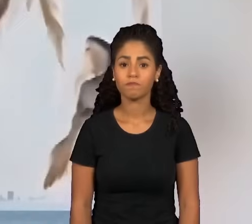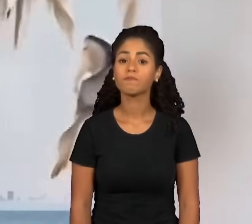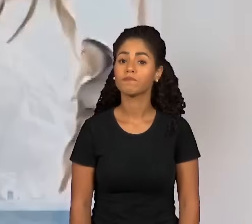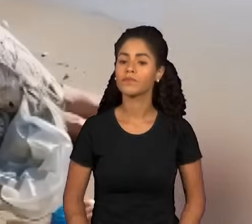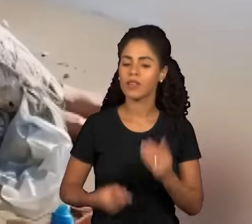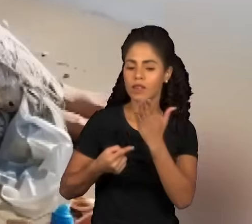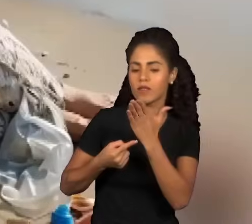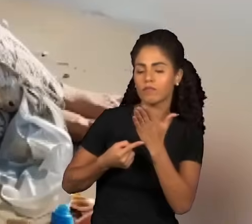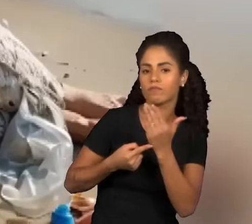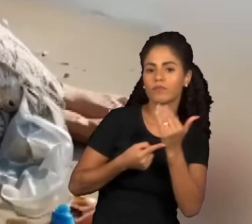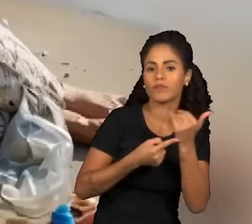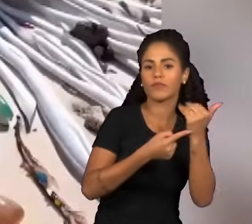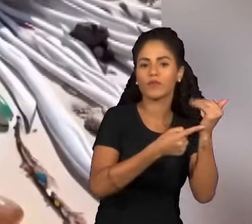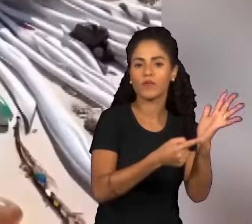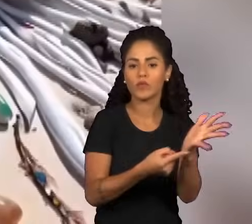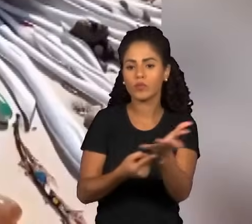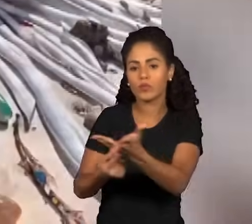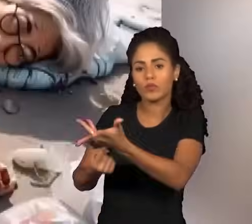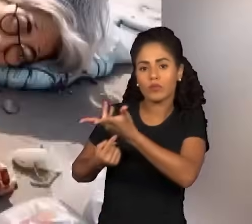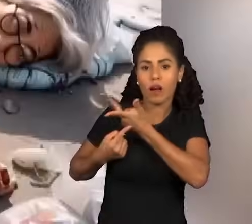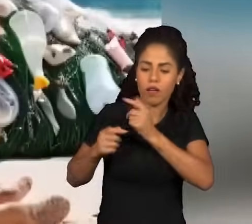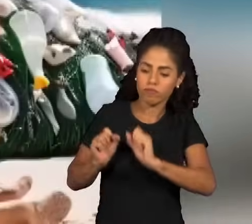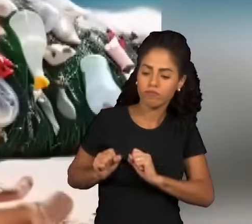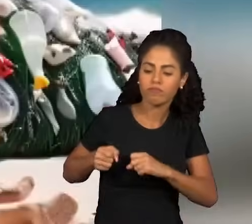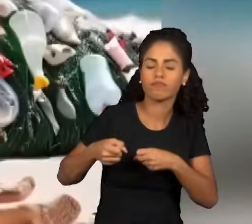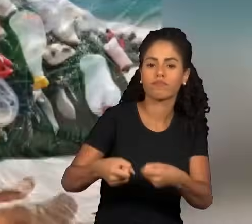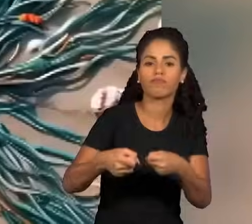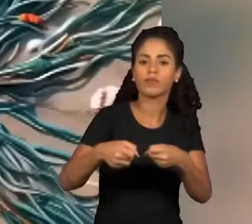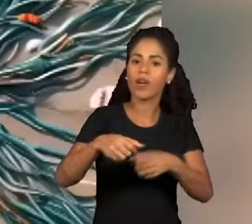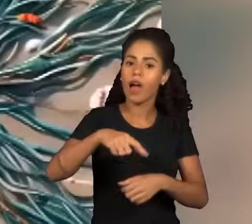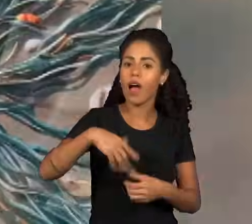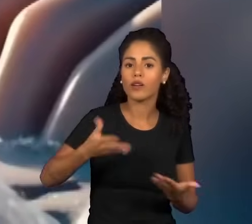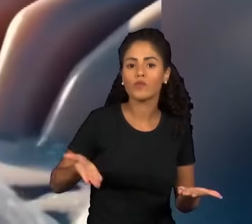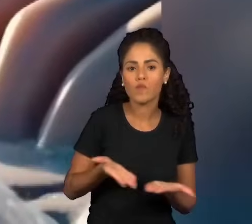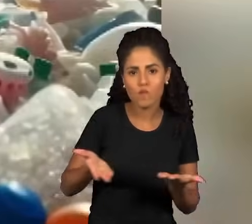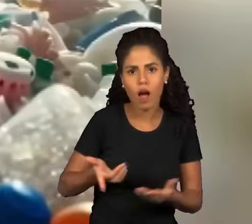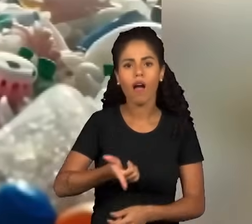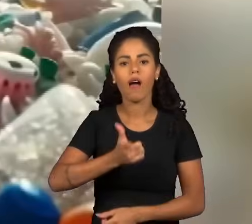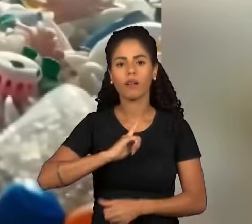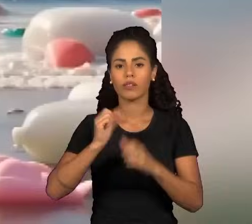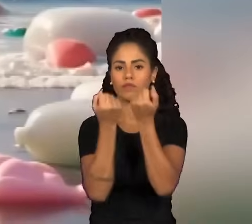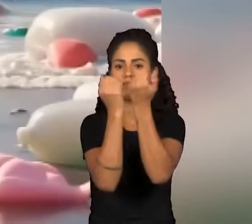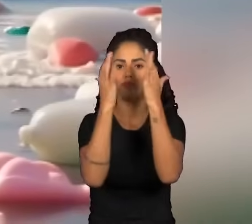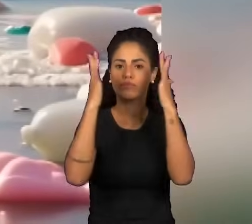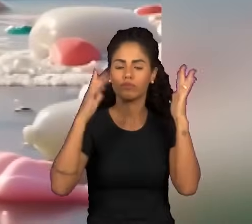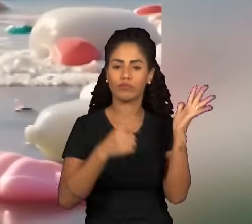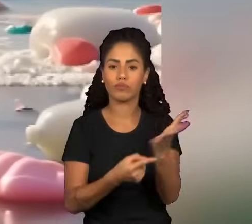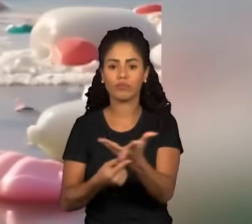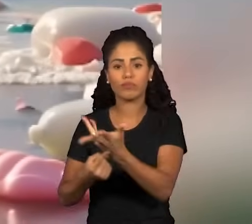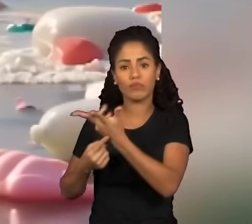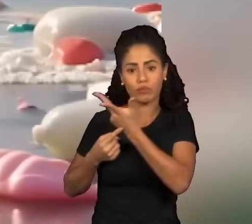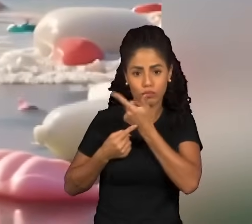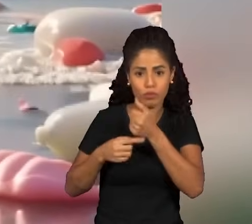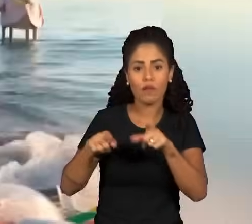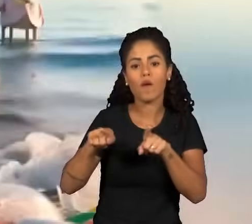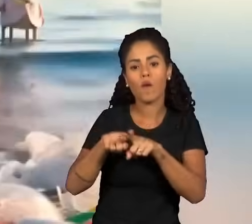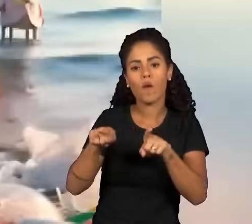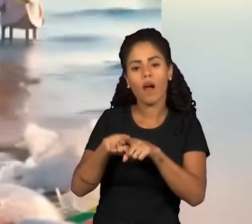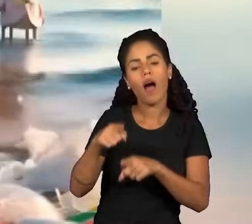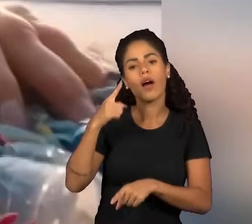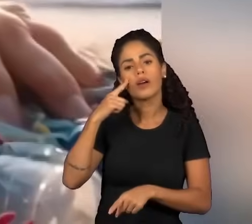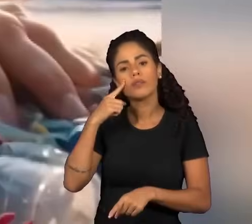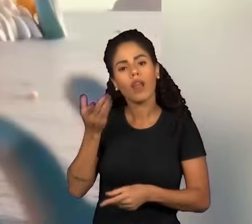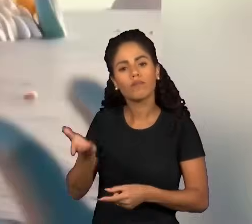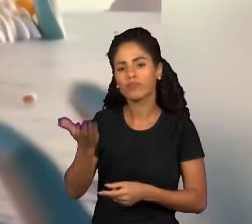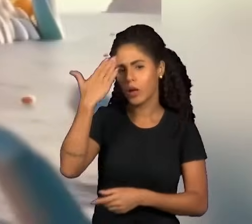Tecnologia e arte em defesa do meio ambiente. O projeto Nice Aunties, da artista Wen Hui, de Singapura, faz